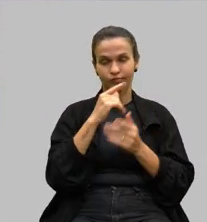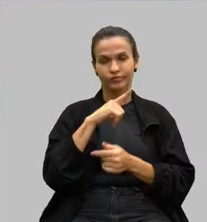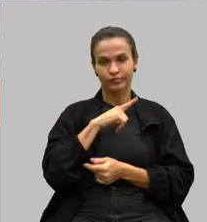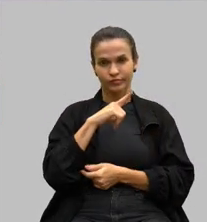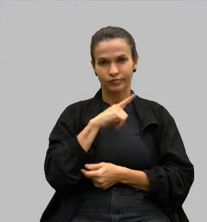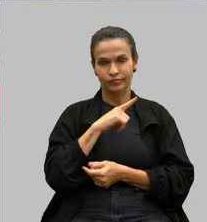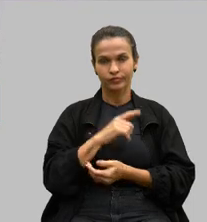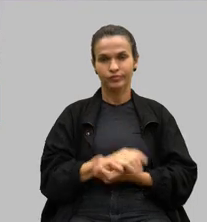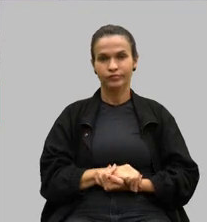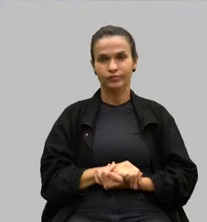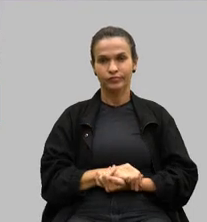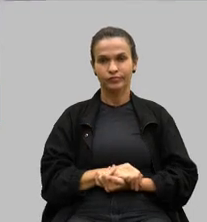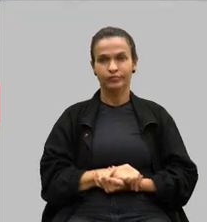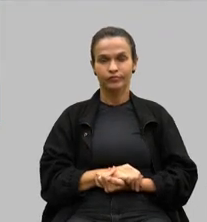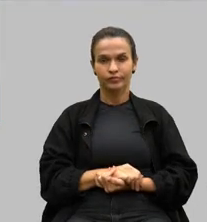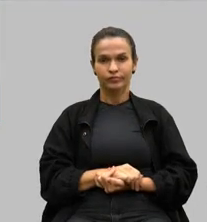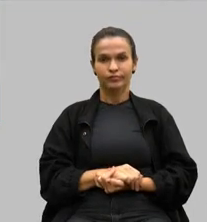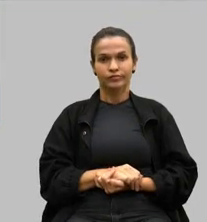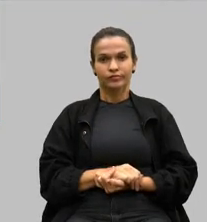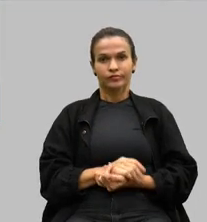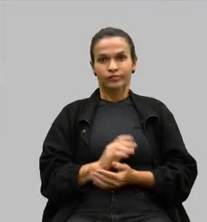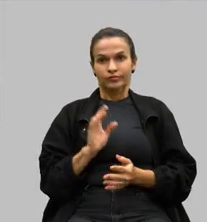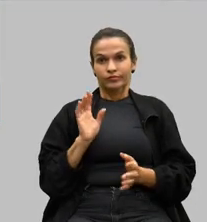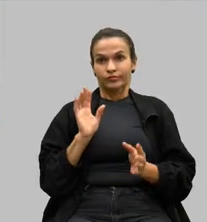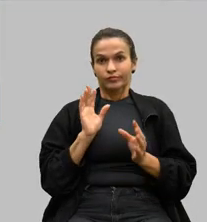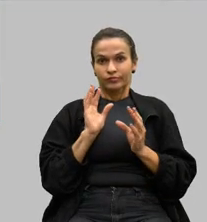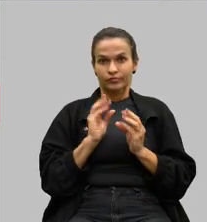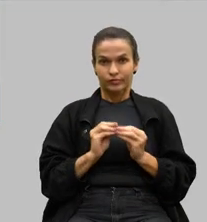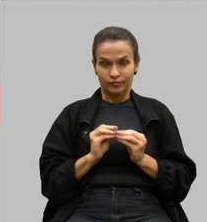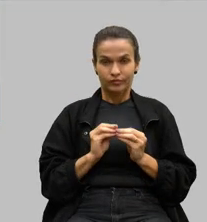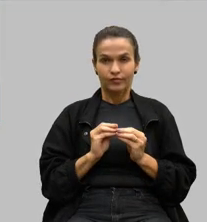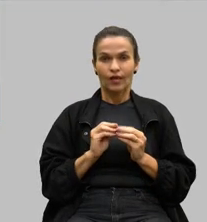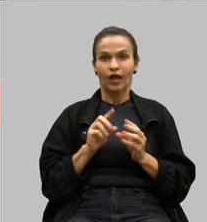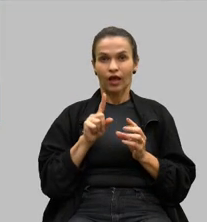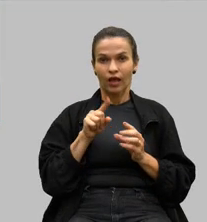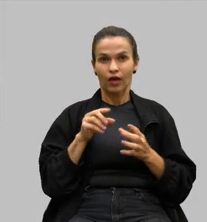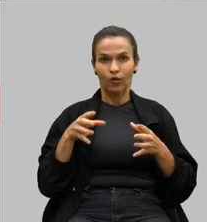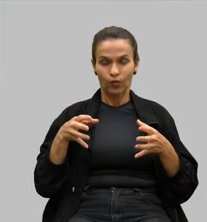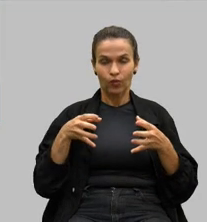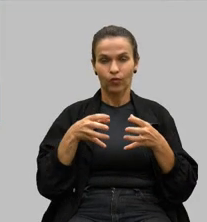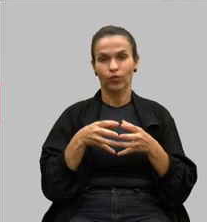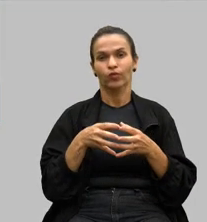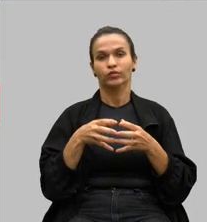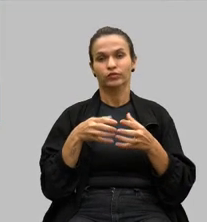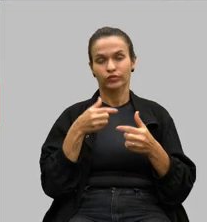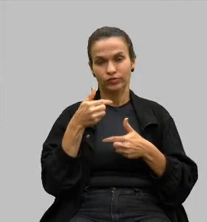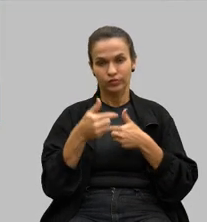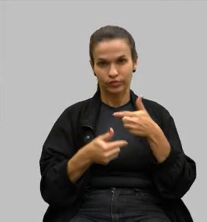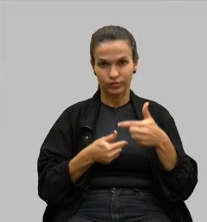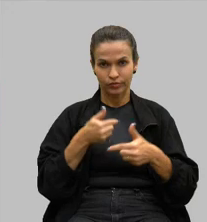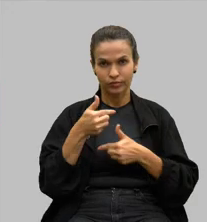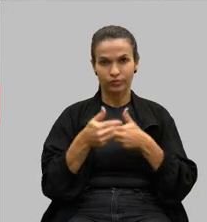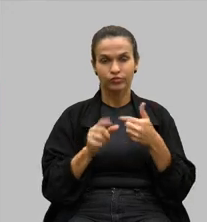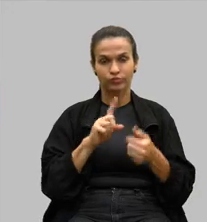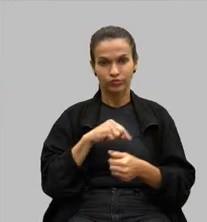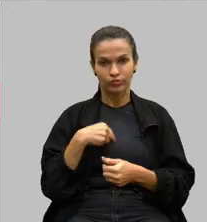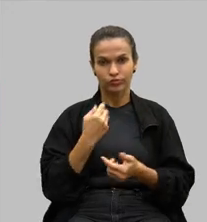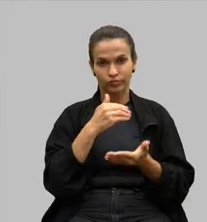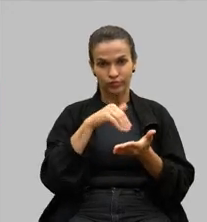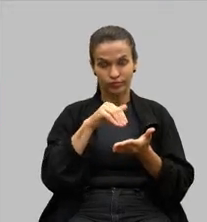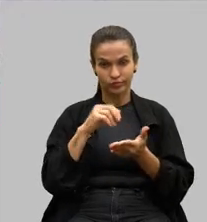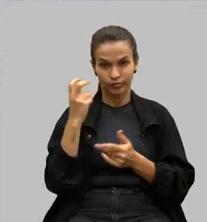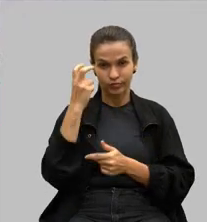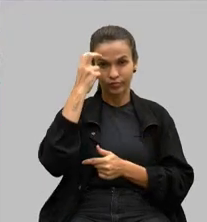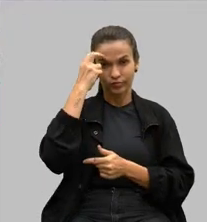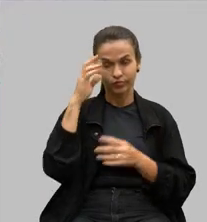eh e enfim eh esse é o conjunto das ações que eh nós da Secretaria de Cultura